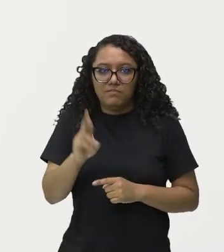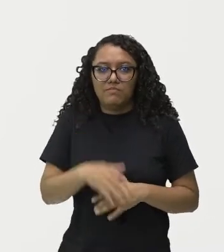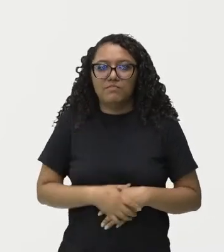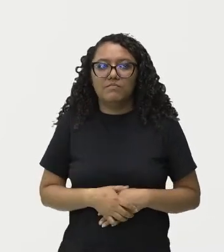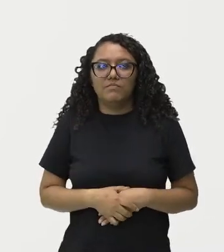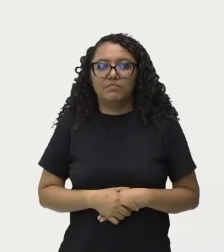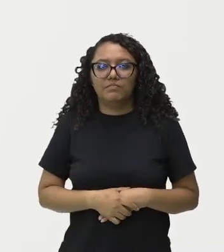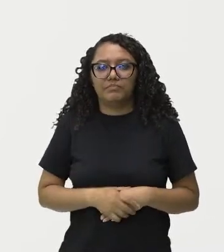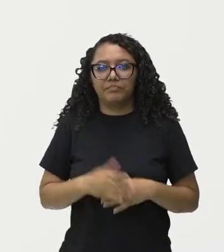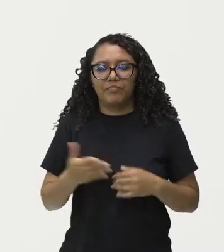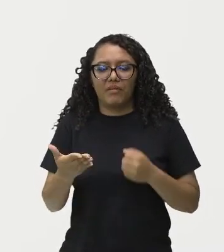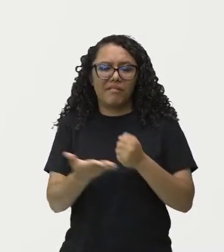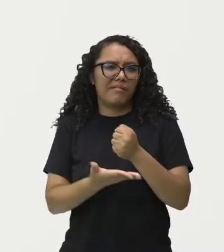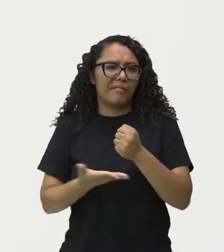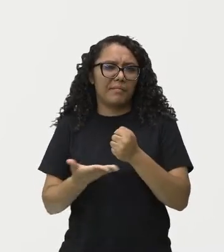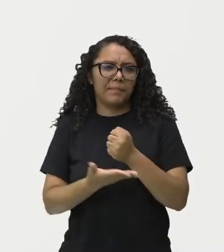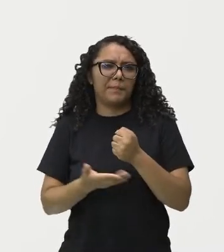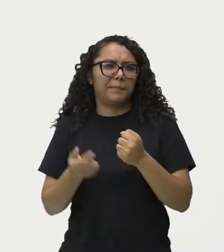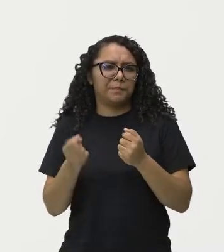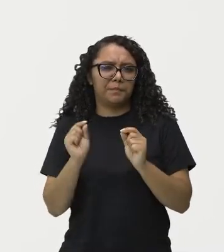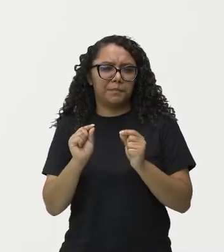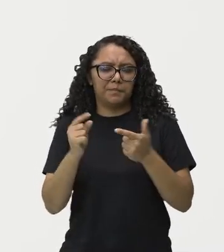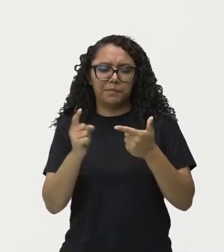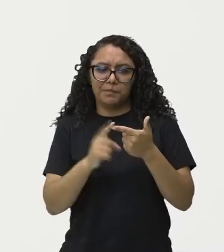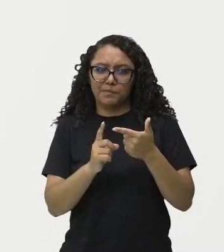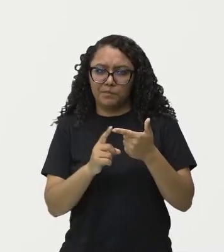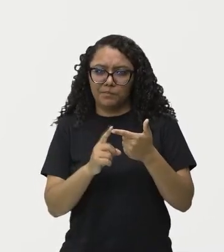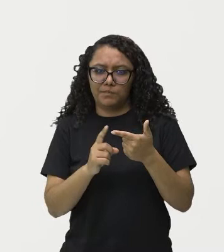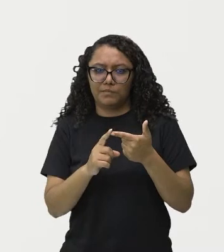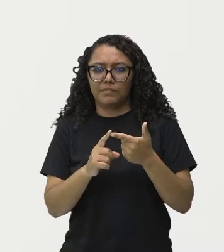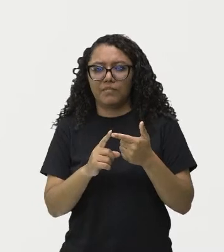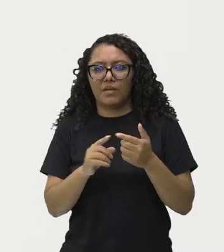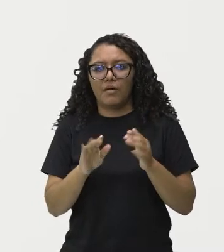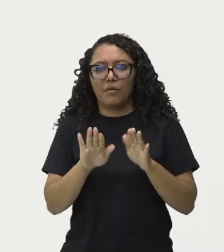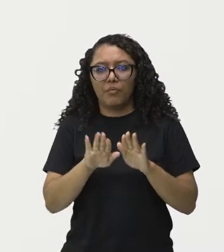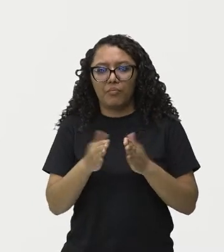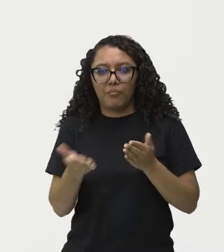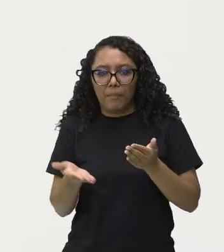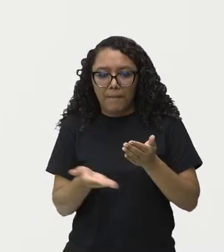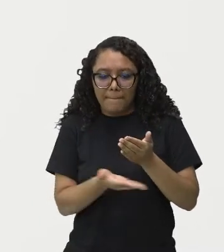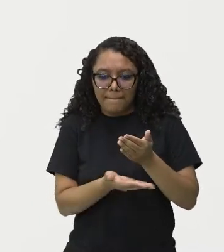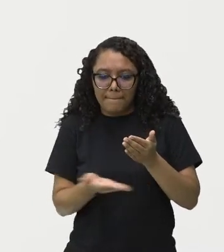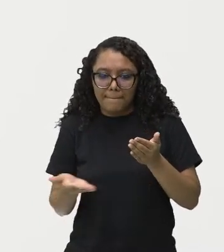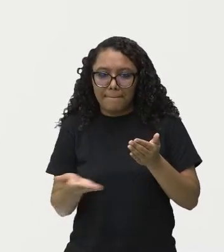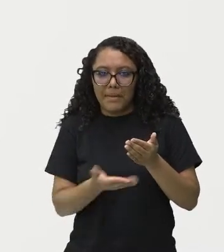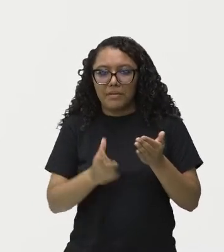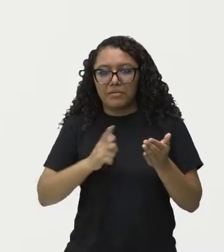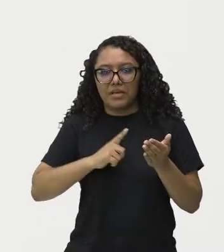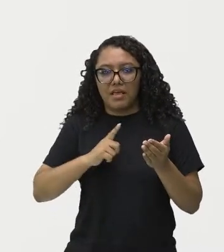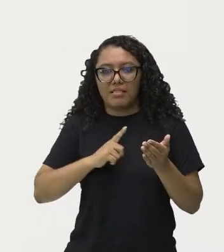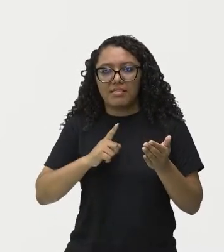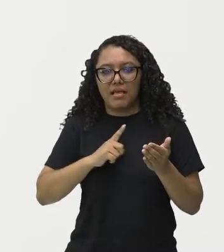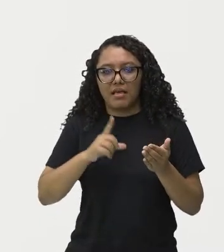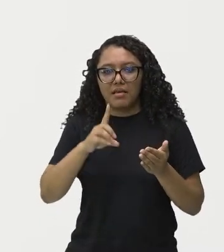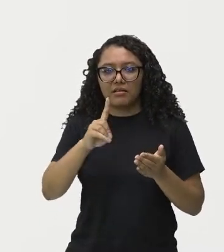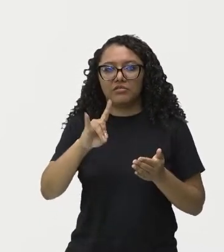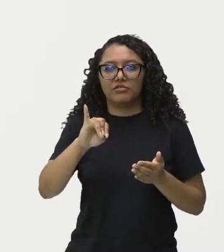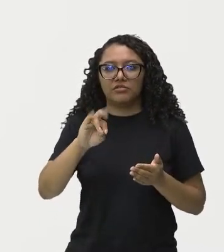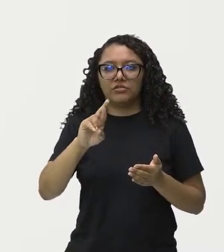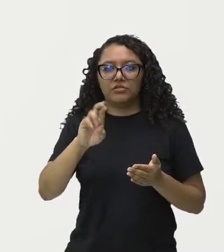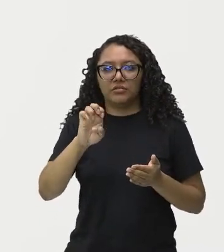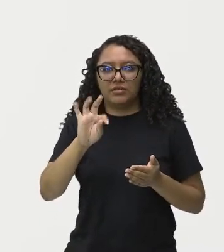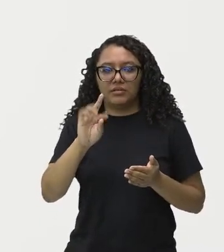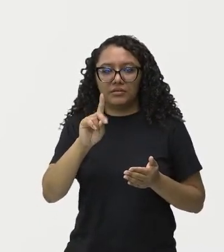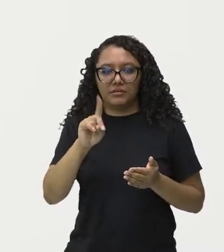Base. O que vem ser a base? Plano que contém a diretriz. E no caso